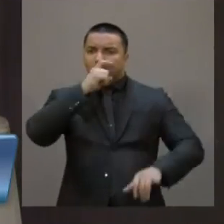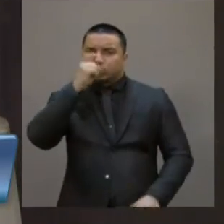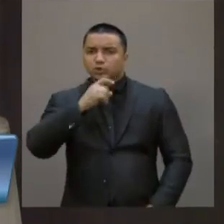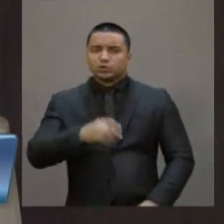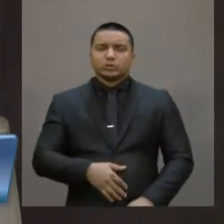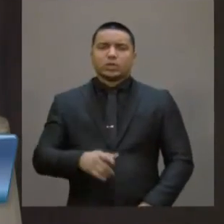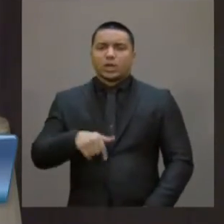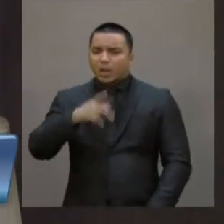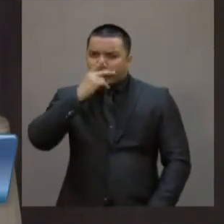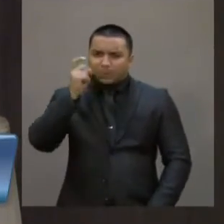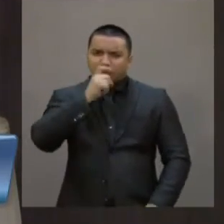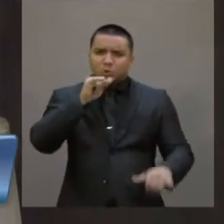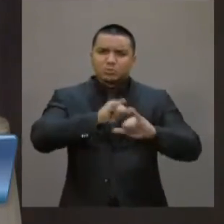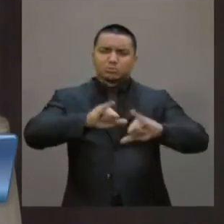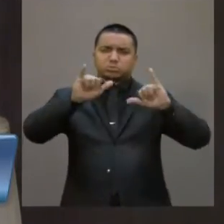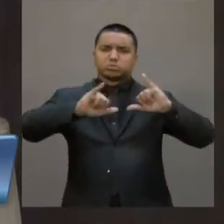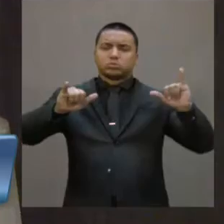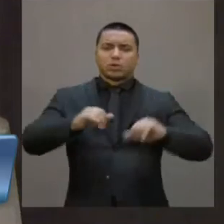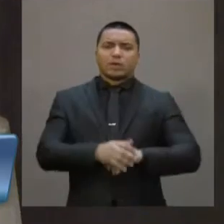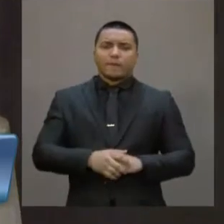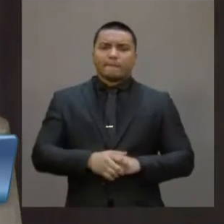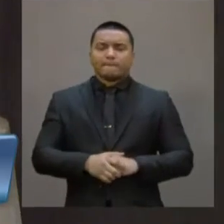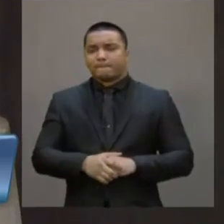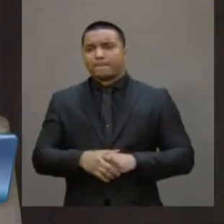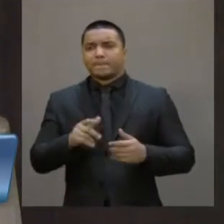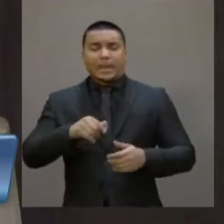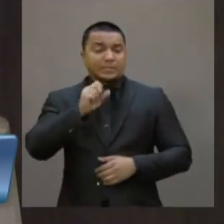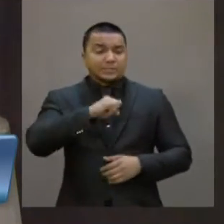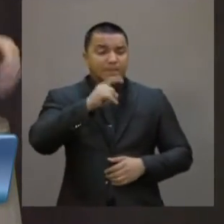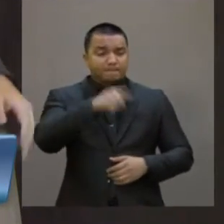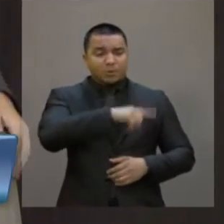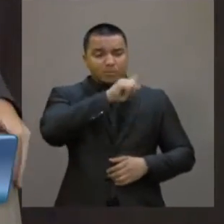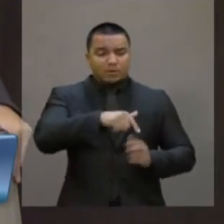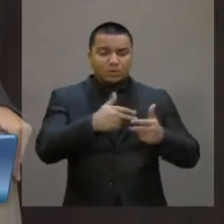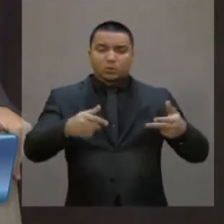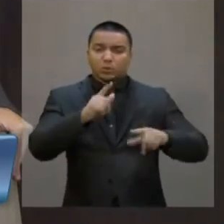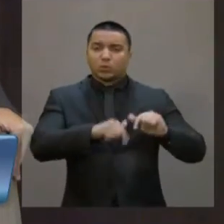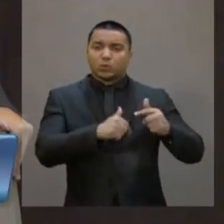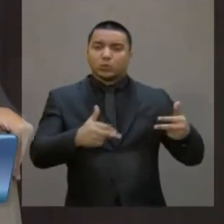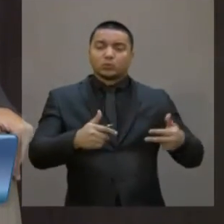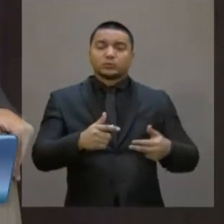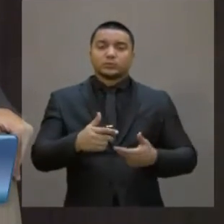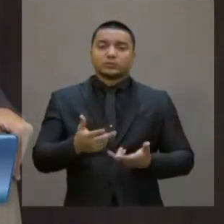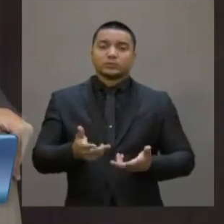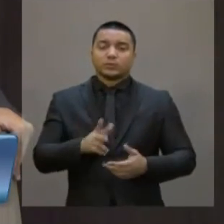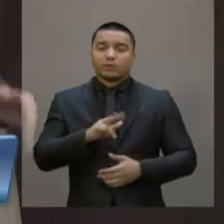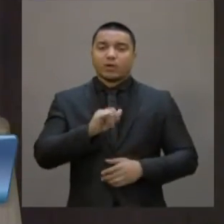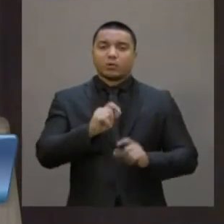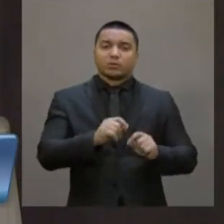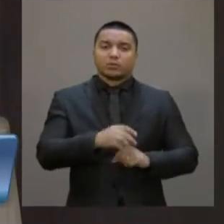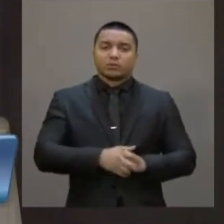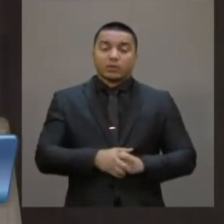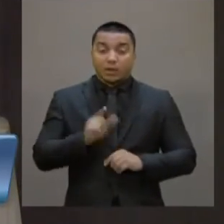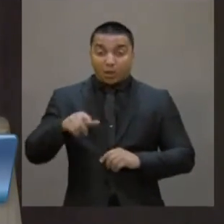pânico, né, de que, porventura, a proibição desses produtos, né, iria causar... Veja,